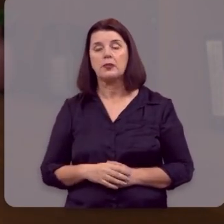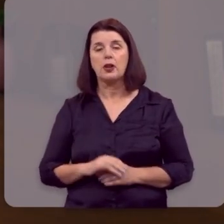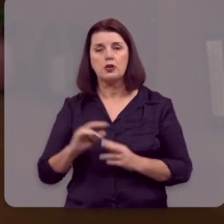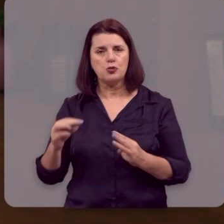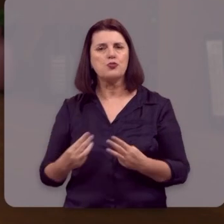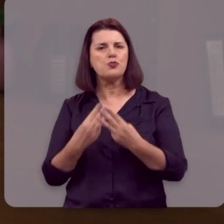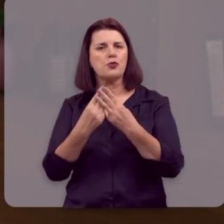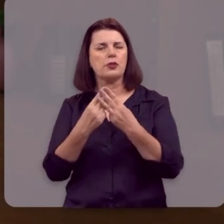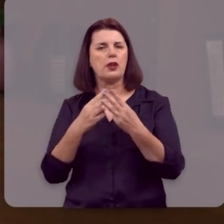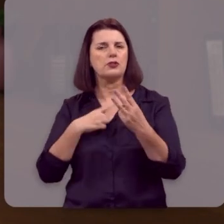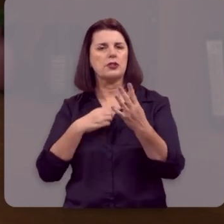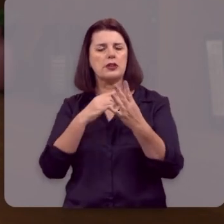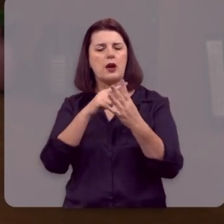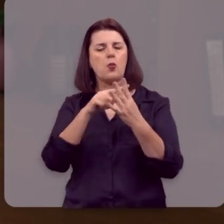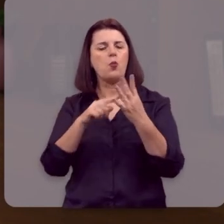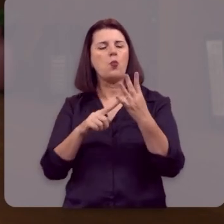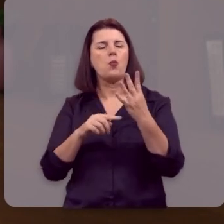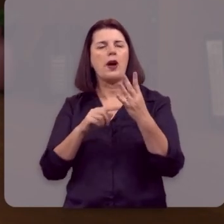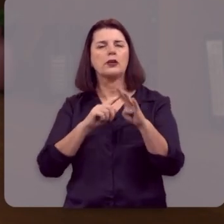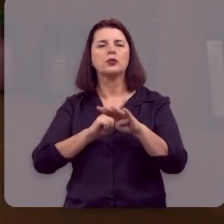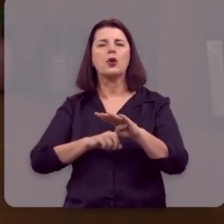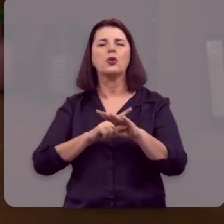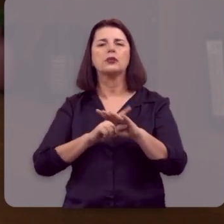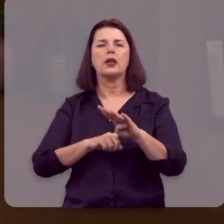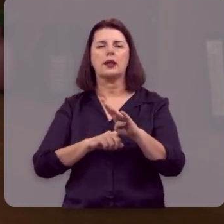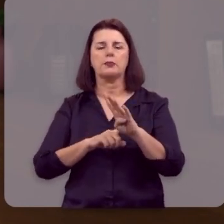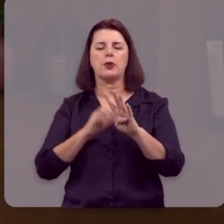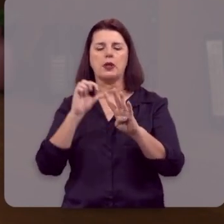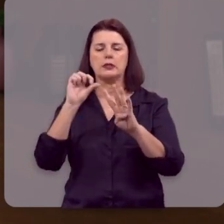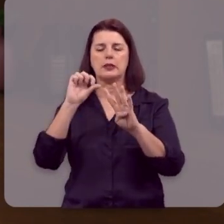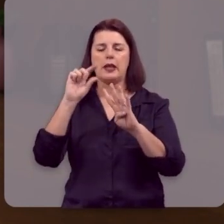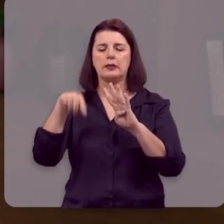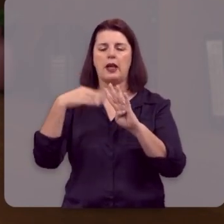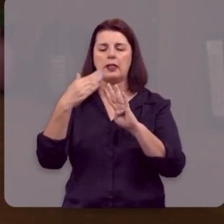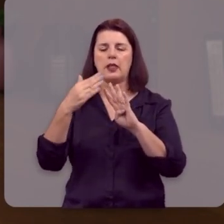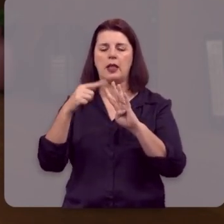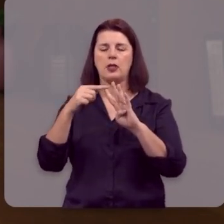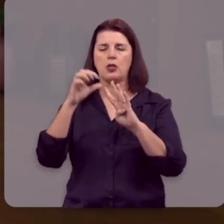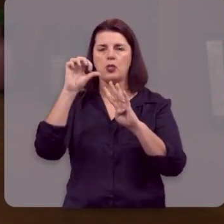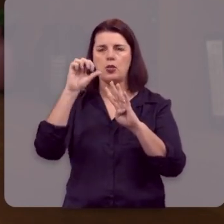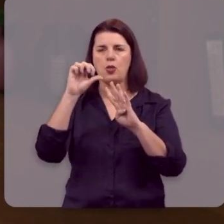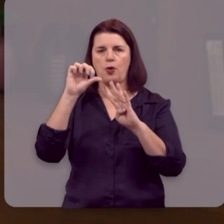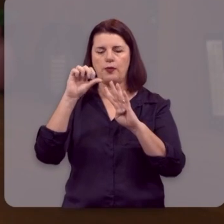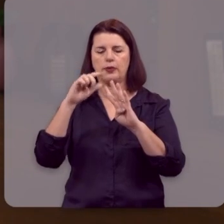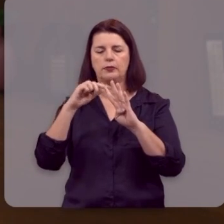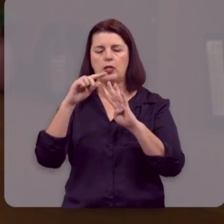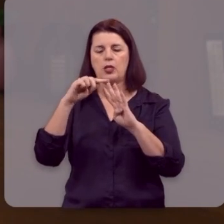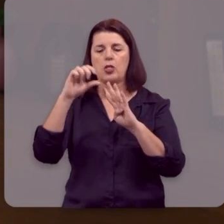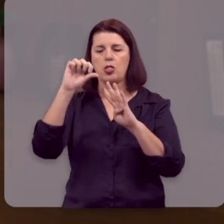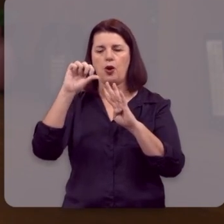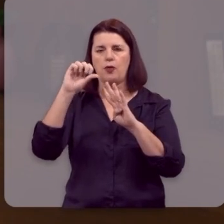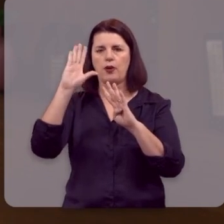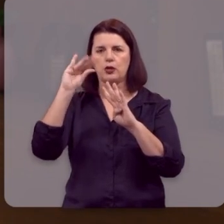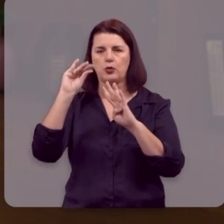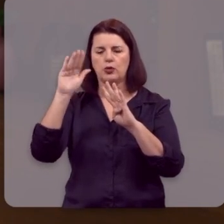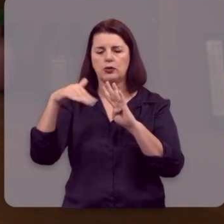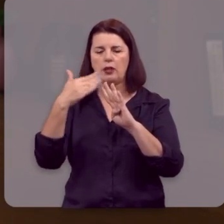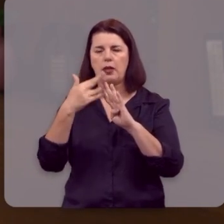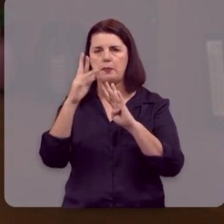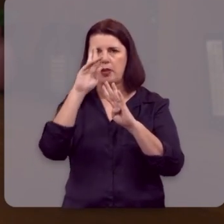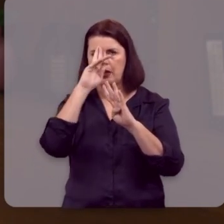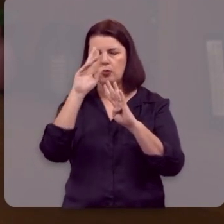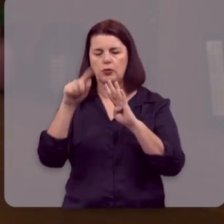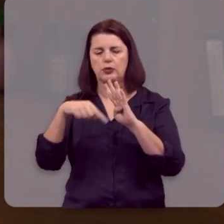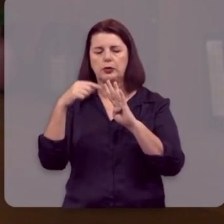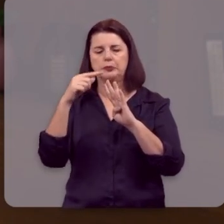4 vigílias. Das 6 da tarde às 9 da noite, a primeira. Das 9 da noite à meia-noite, a segunda